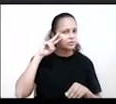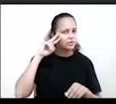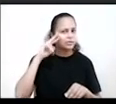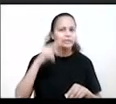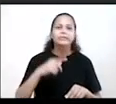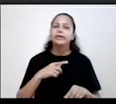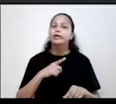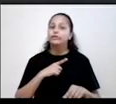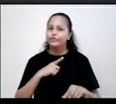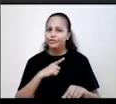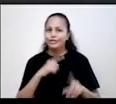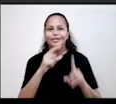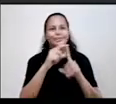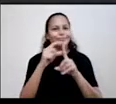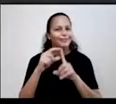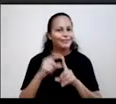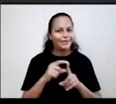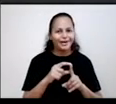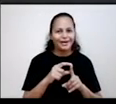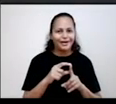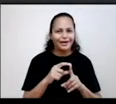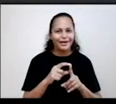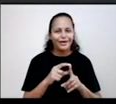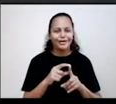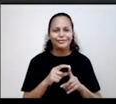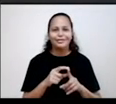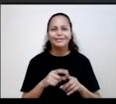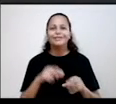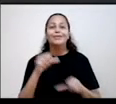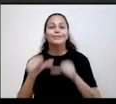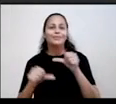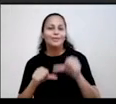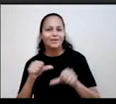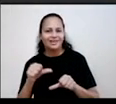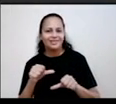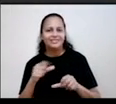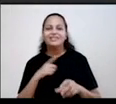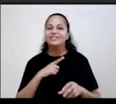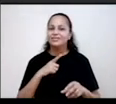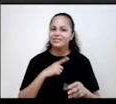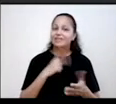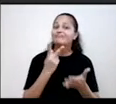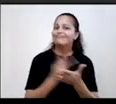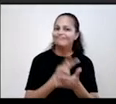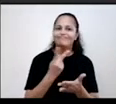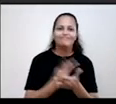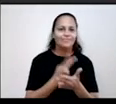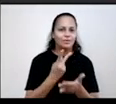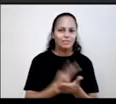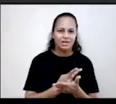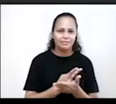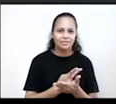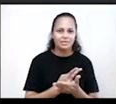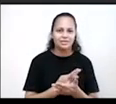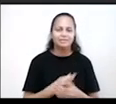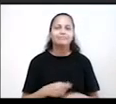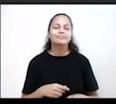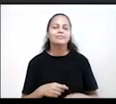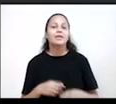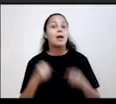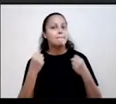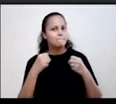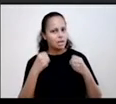eram compatíveis no contexto. Então, nesse caso, eu tenho sérios problemas com o meu enunciado. Elas devem